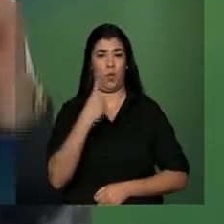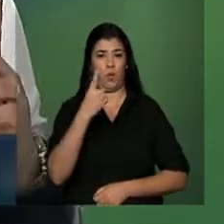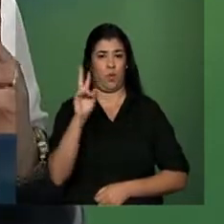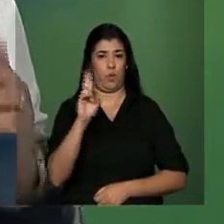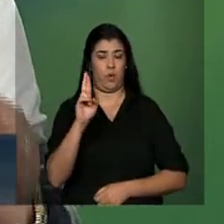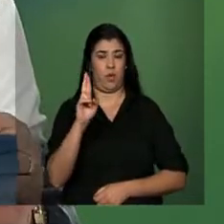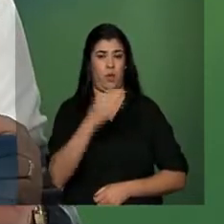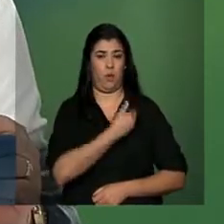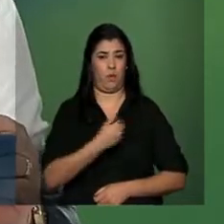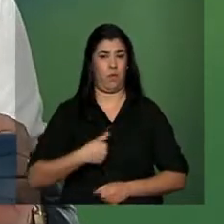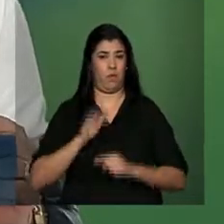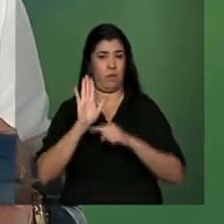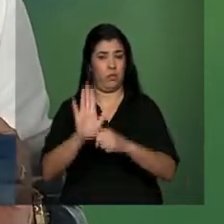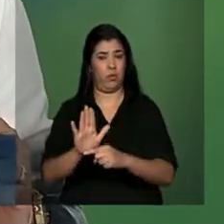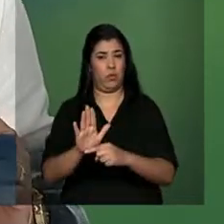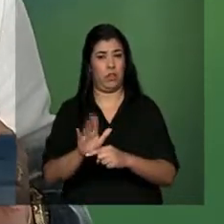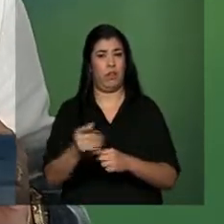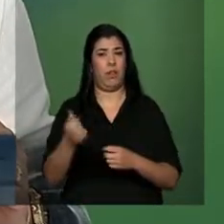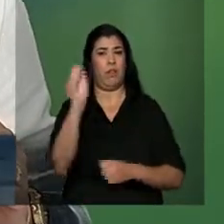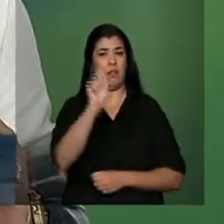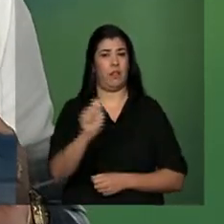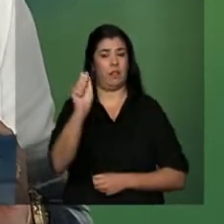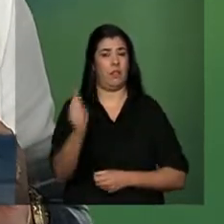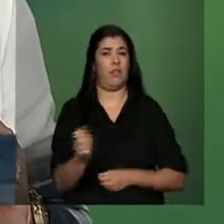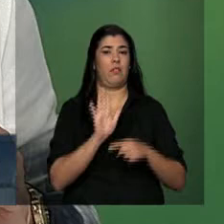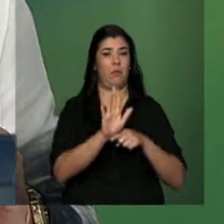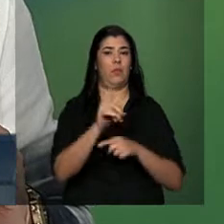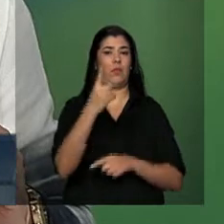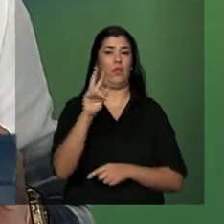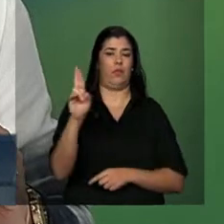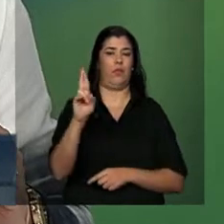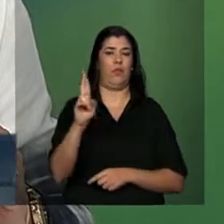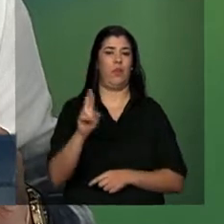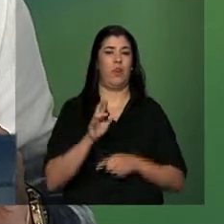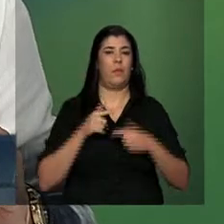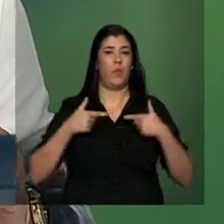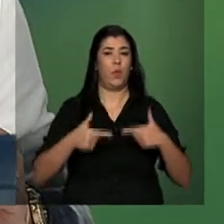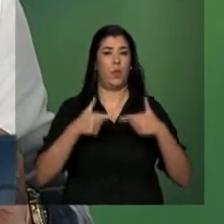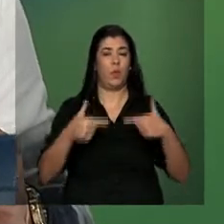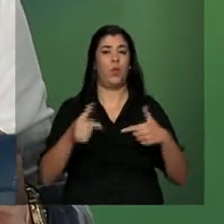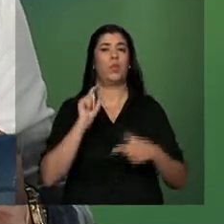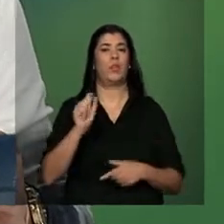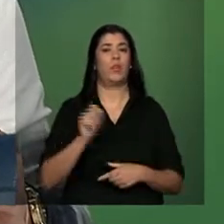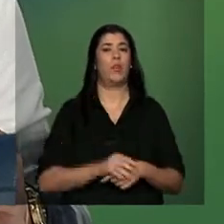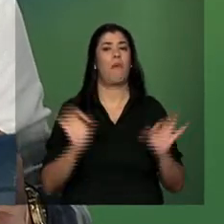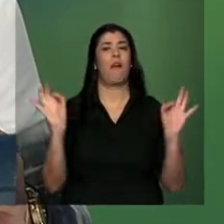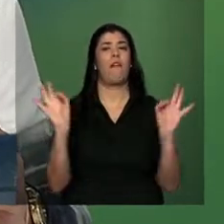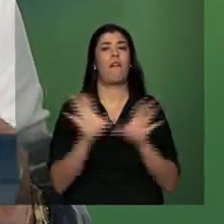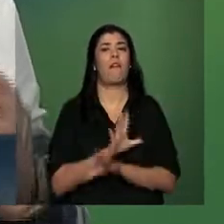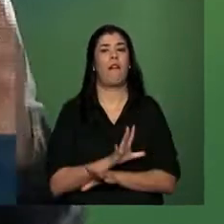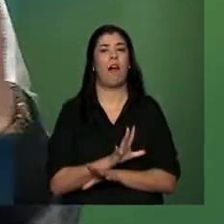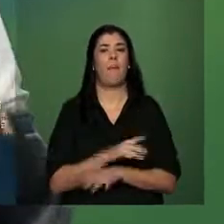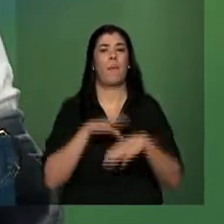assinamos 12 milhões de reais para começar o combate à mosca do chi, à mosca da fruta, à mosca da